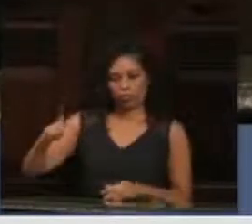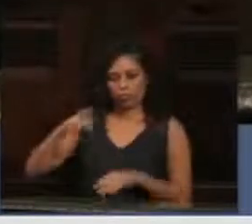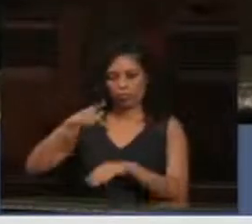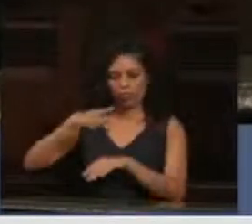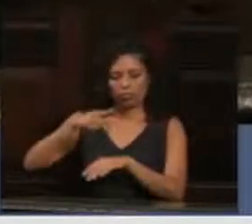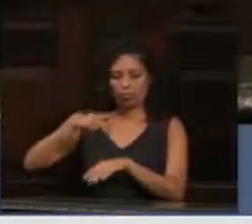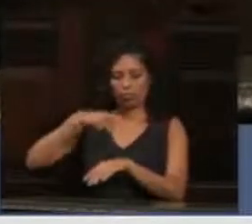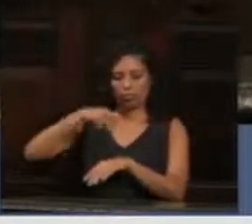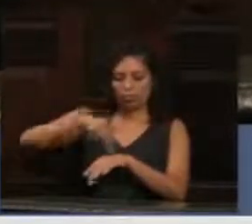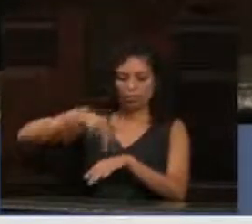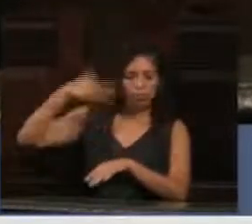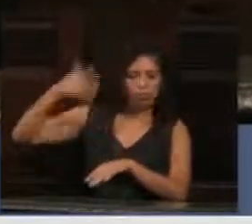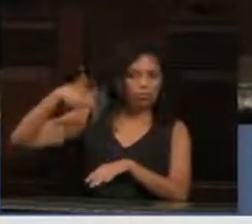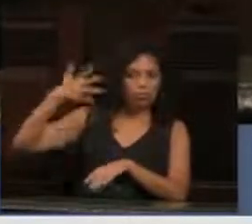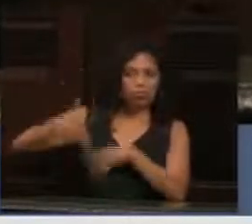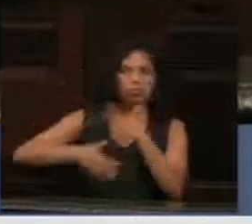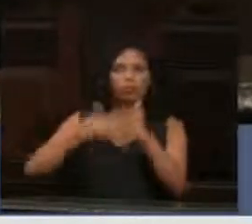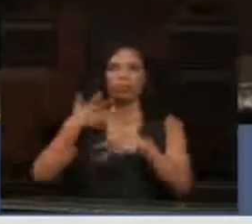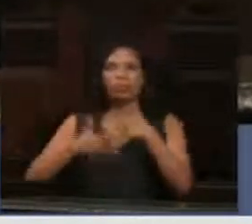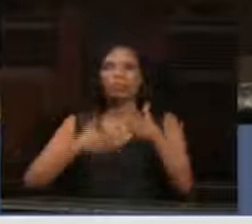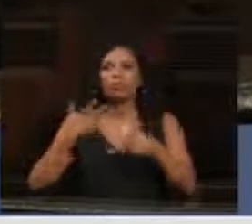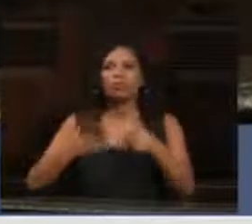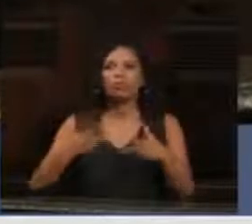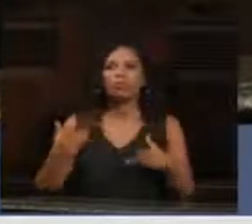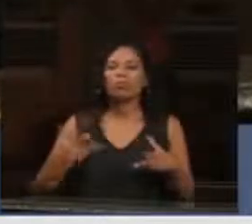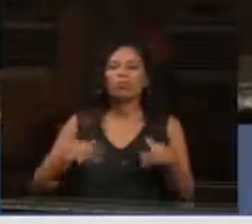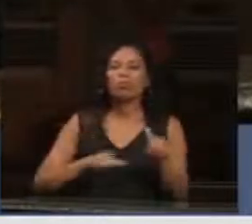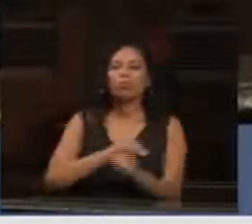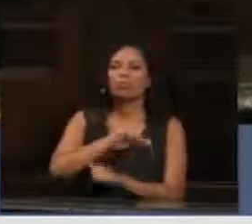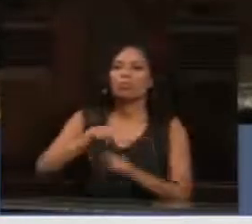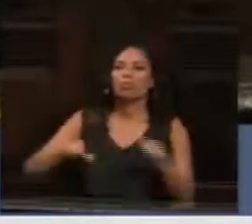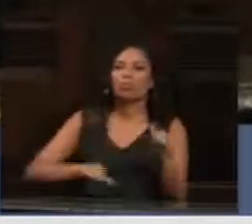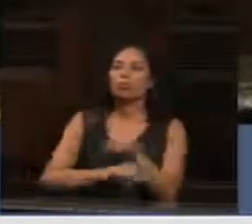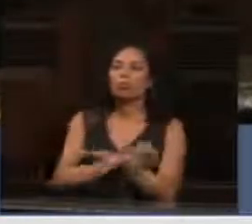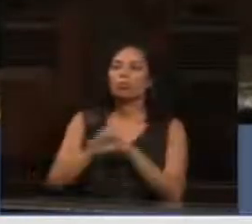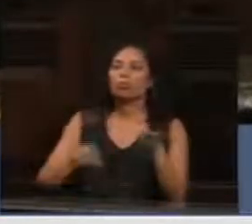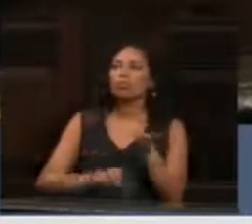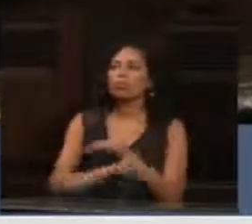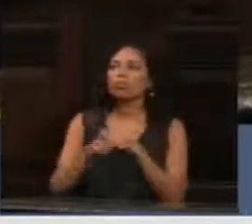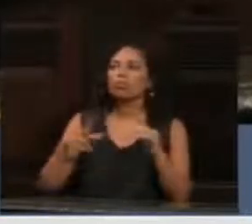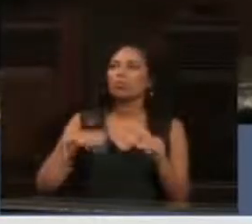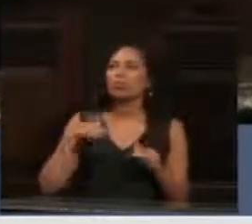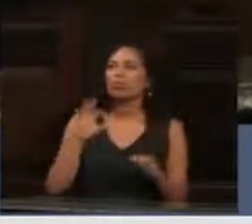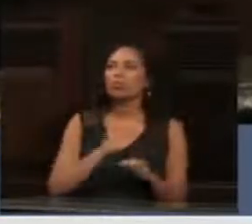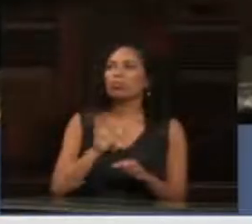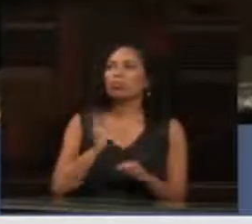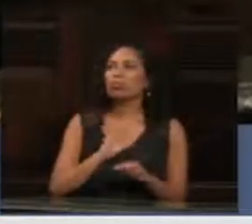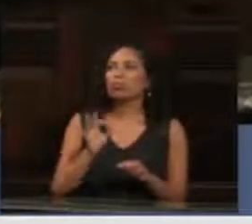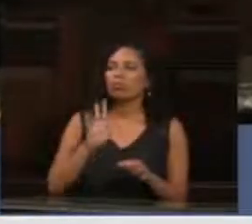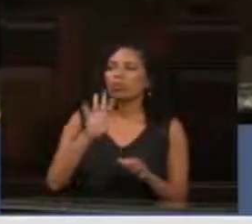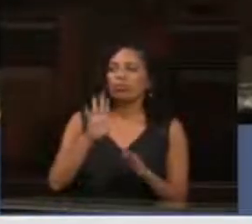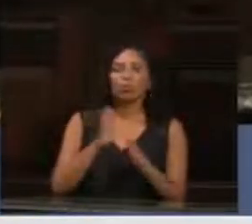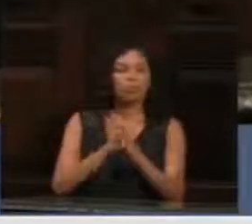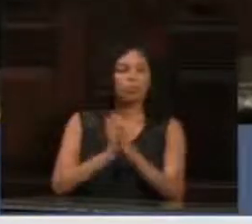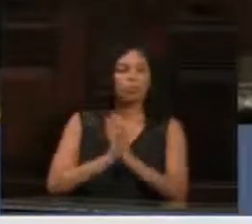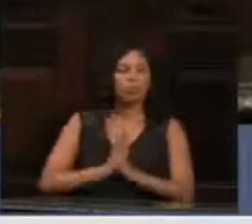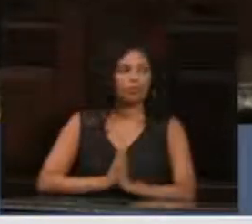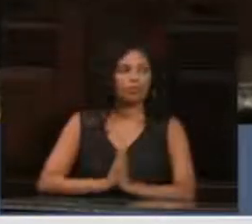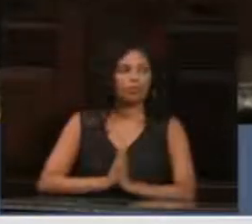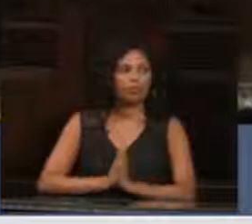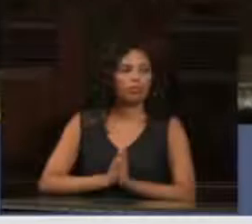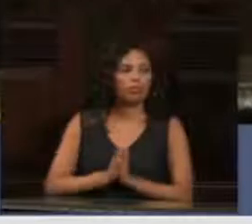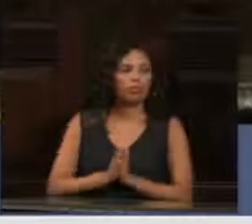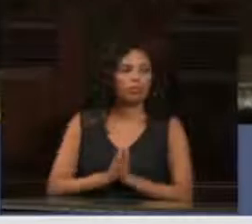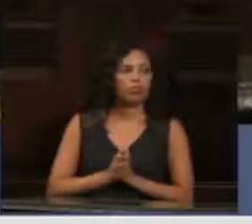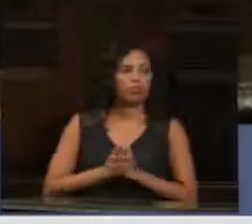posição contrária à privatização da SEDAI, porém fazendo um apelo ao plenário para